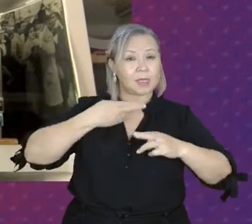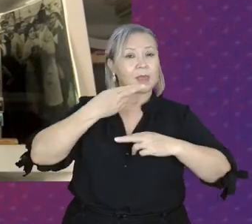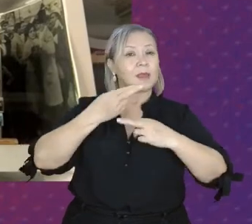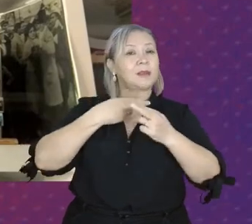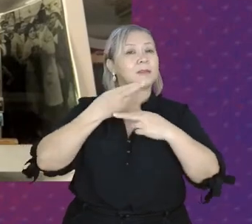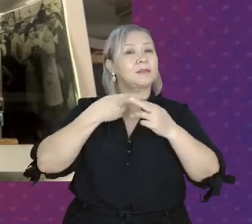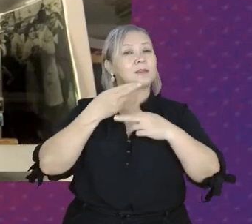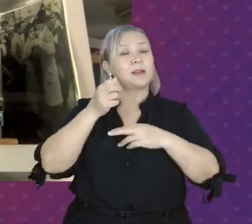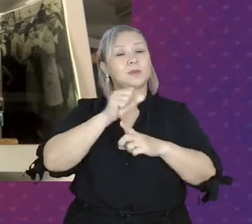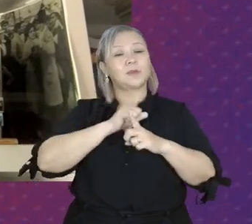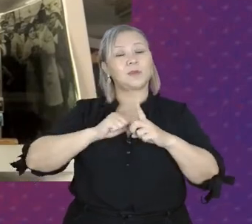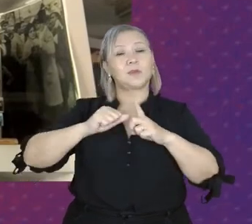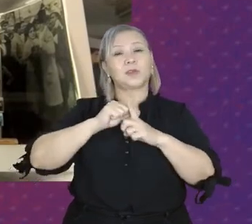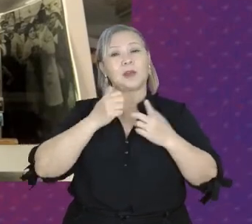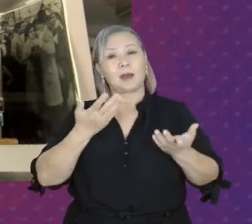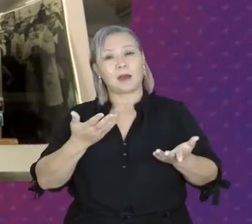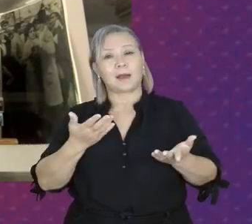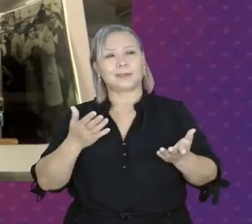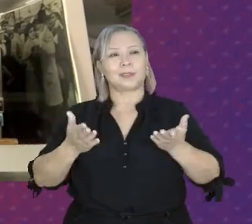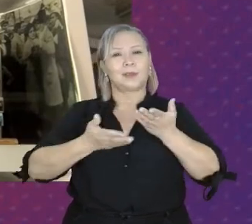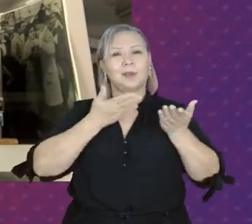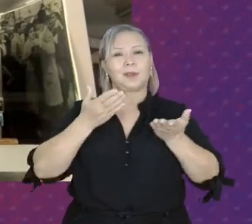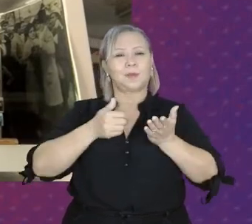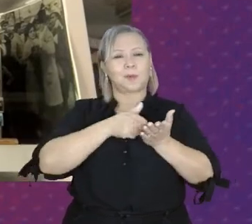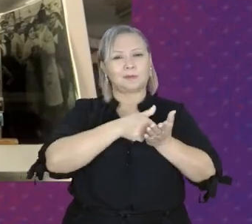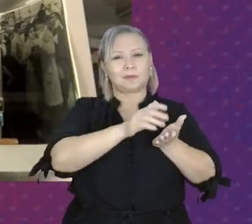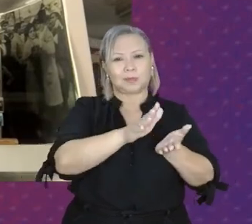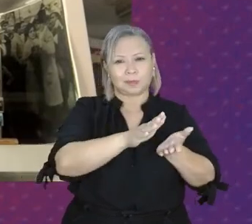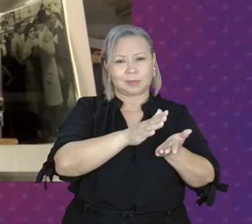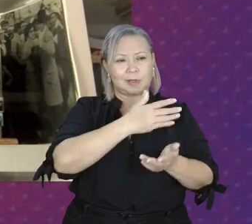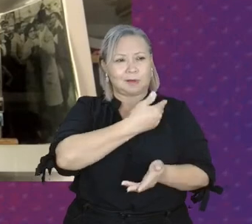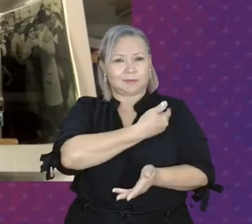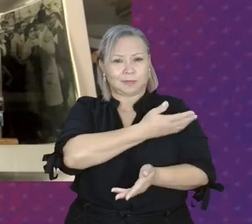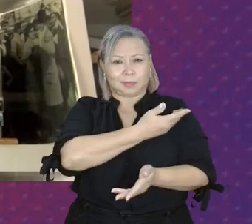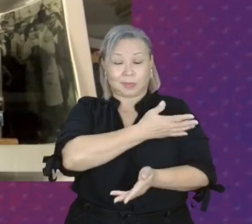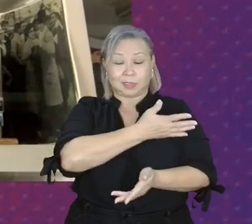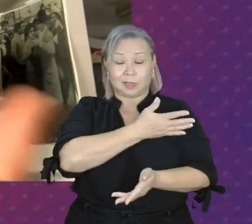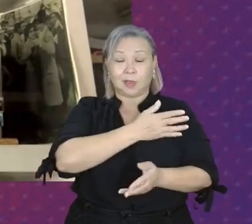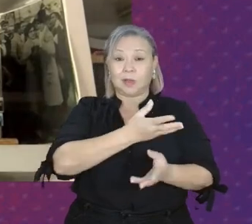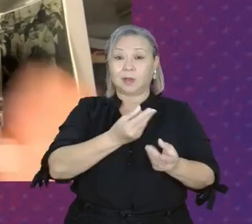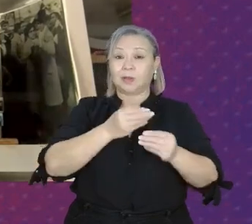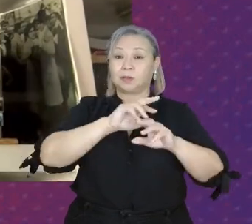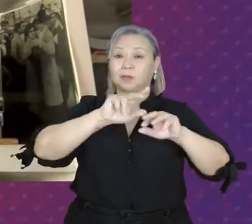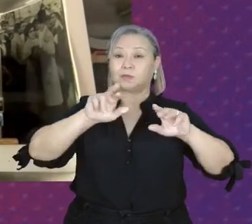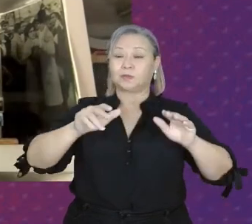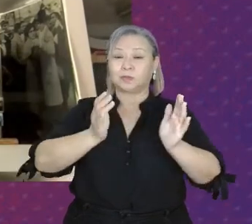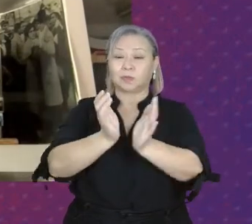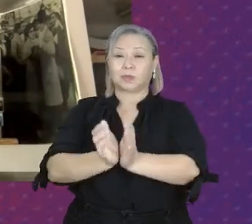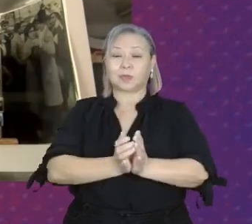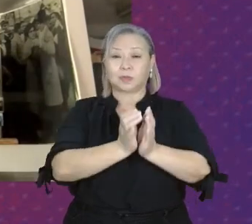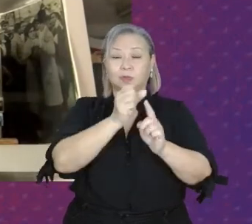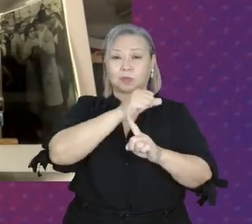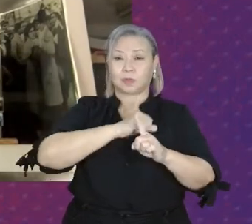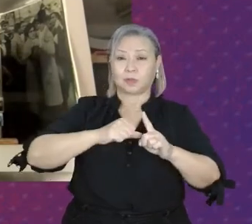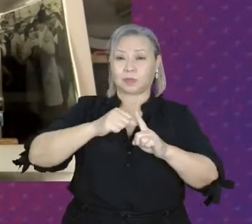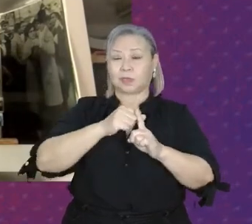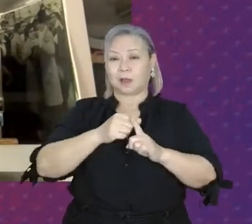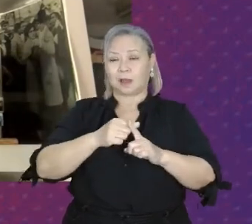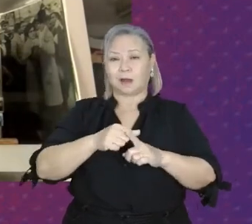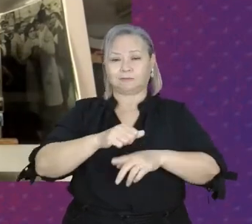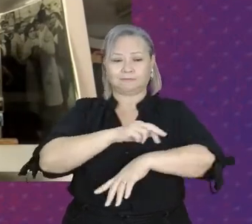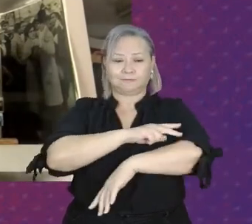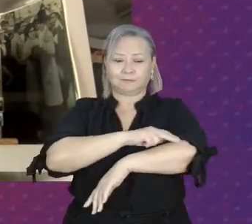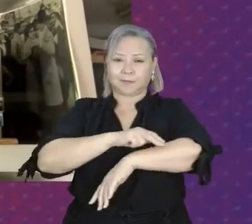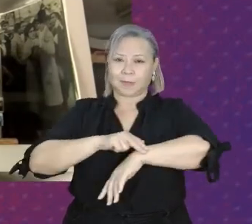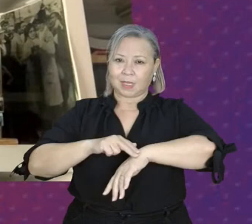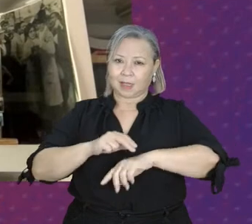que promovem a exclusão, a discriminação de muitas ordens, social, racial, étnica,